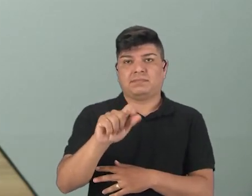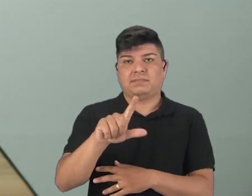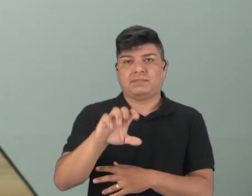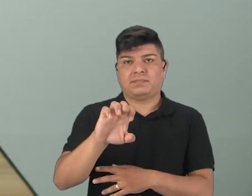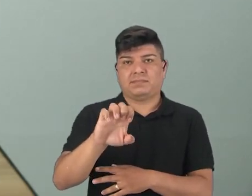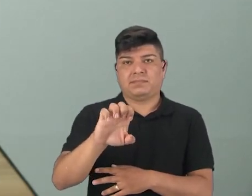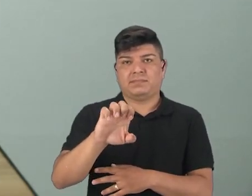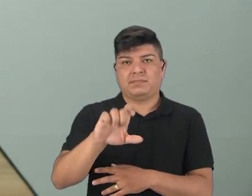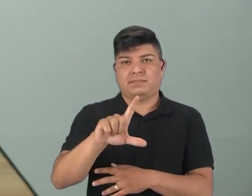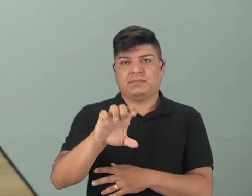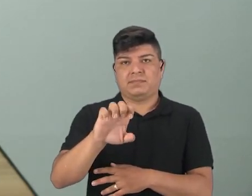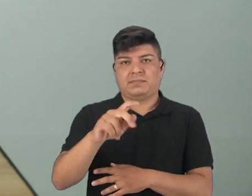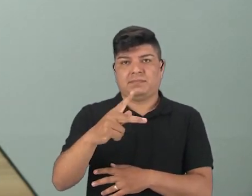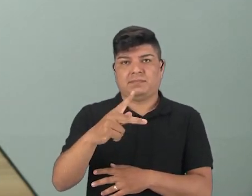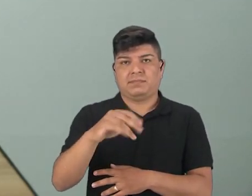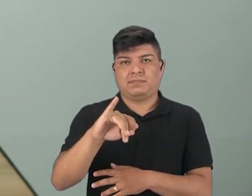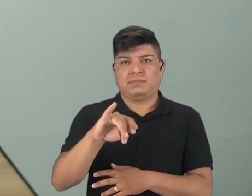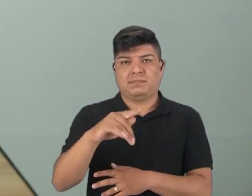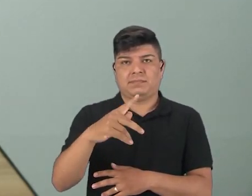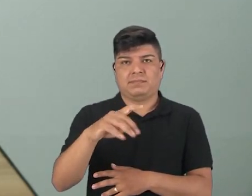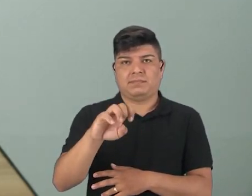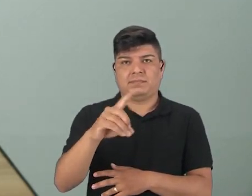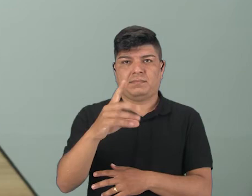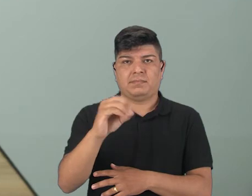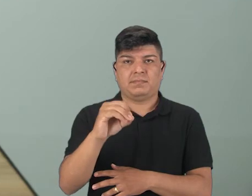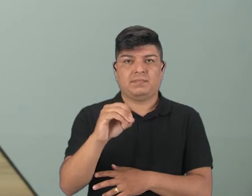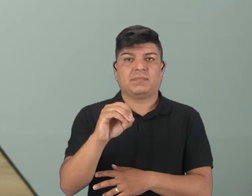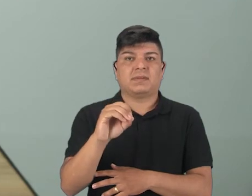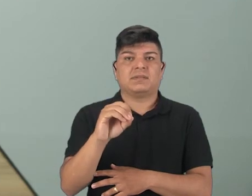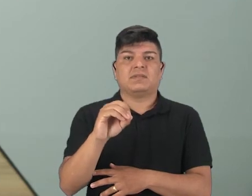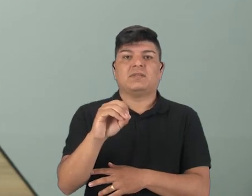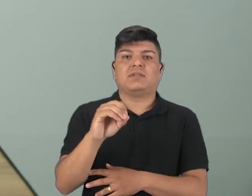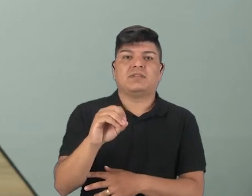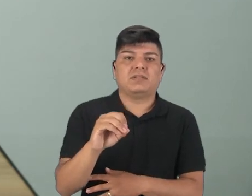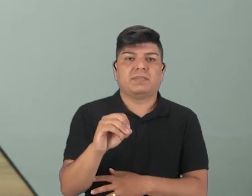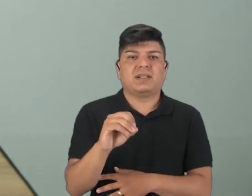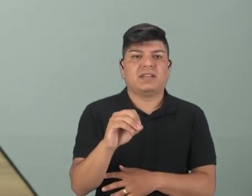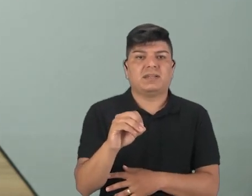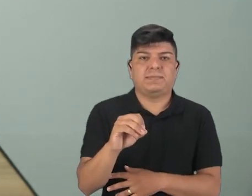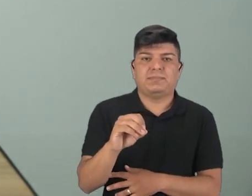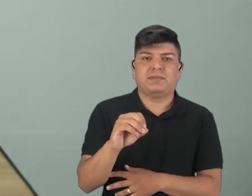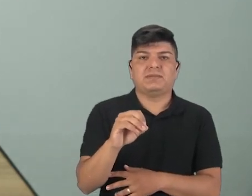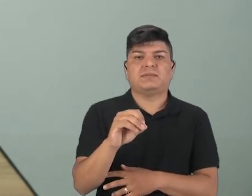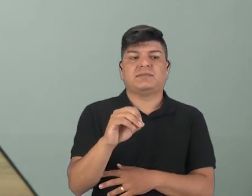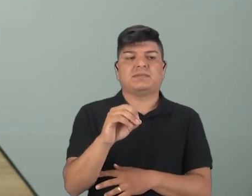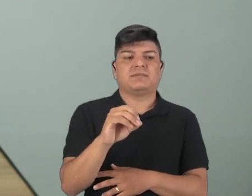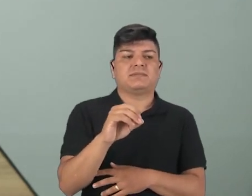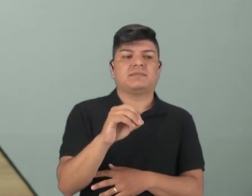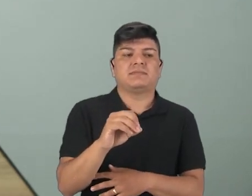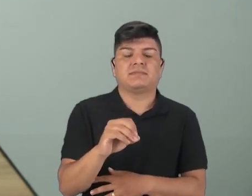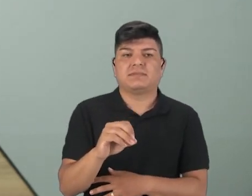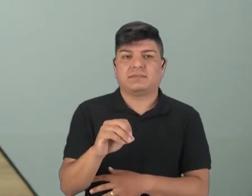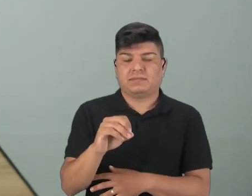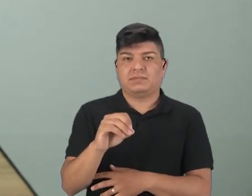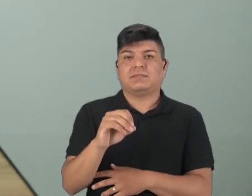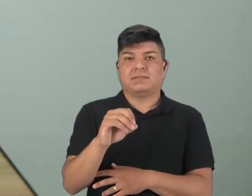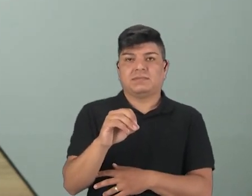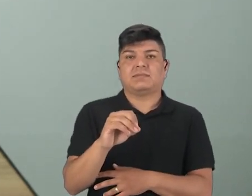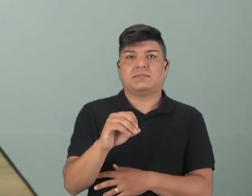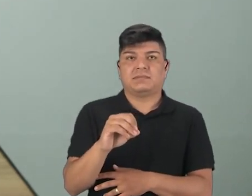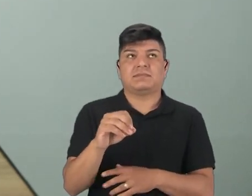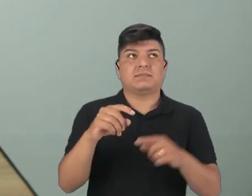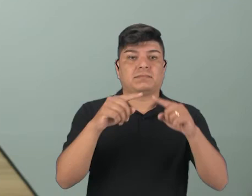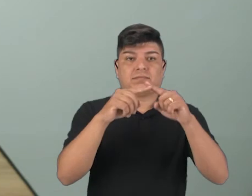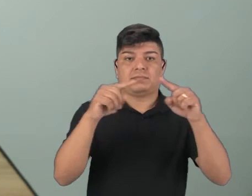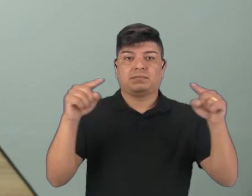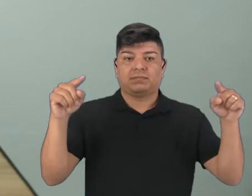paralelepípedo. É isso mesmo. Será que vocês conseguem lembrar outro objeto que tem essa mesma forma?